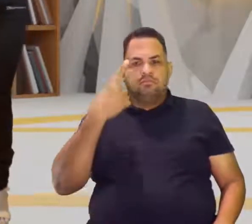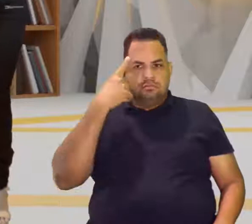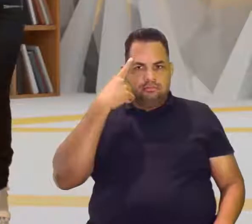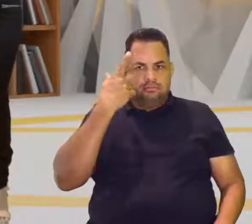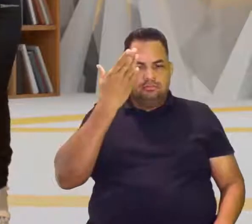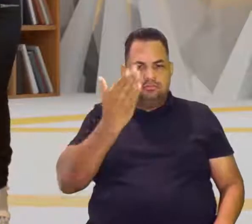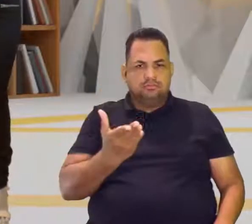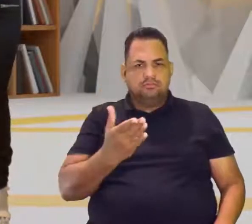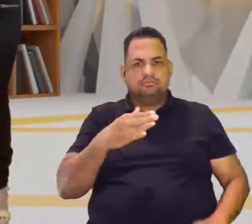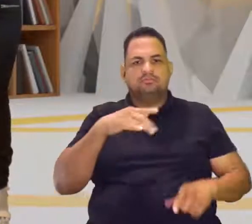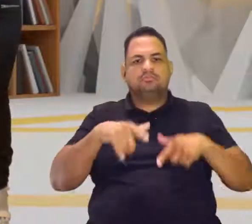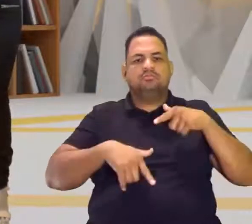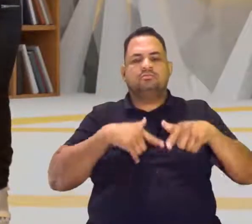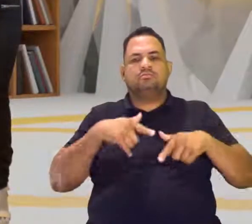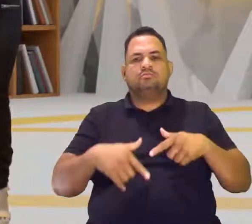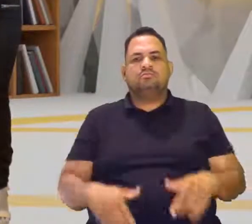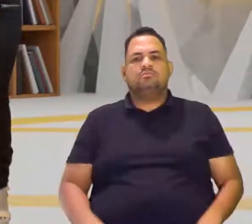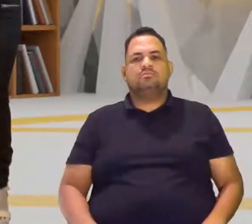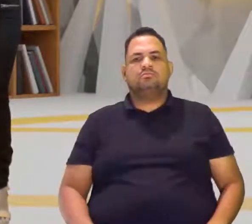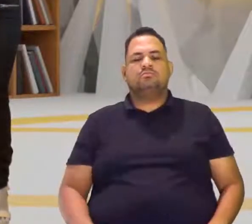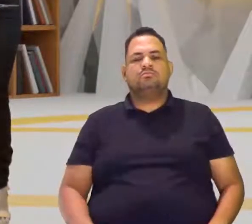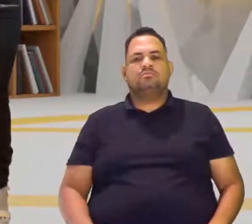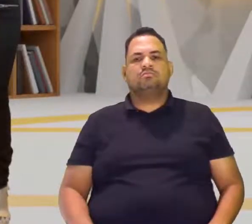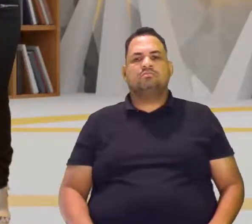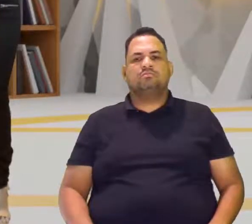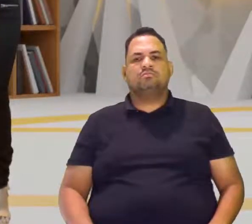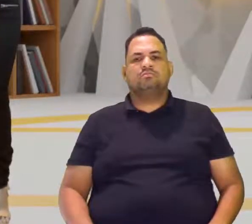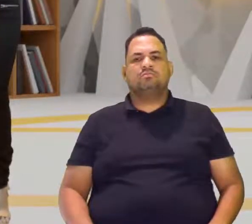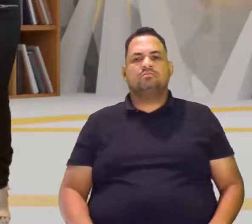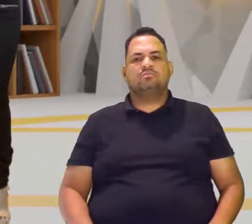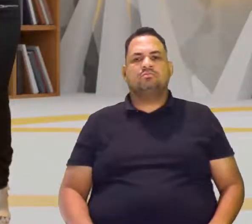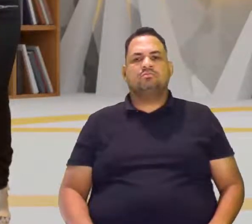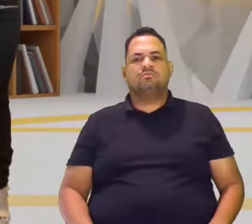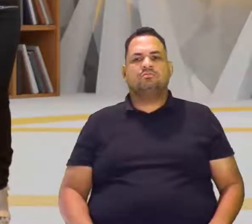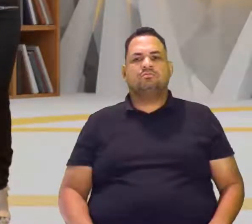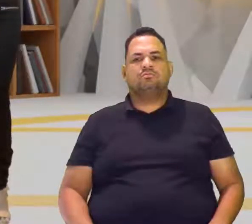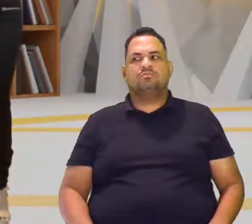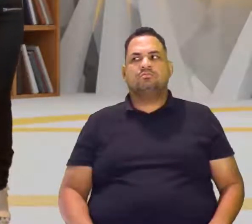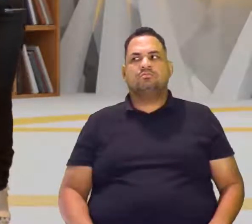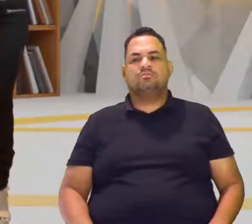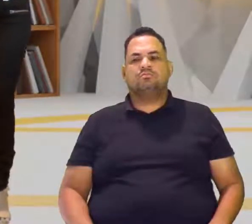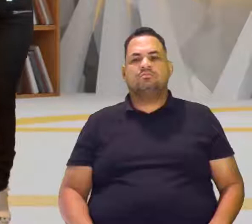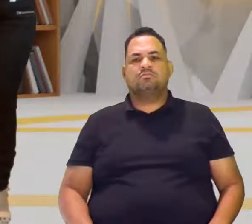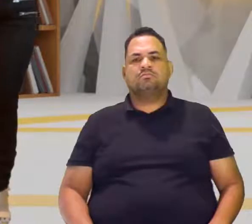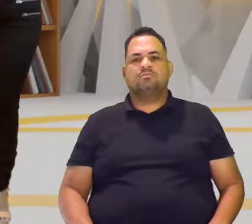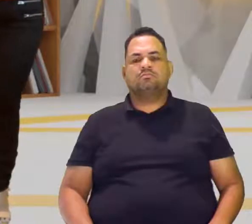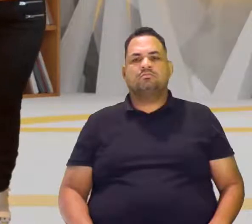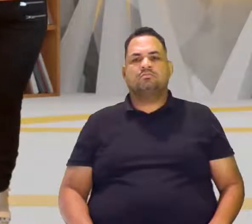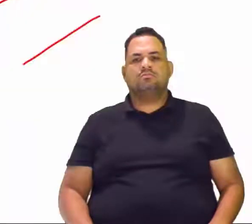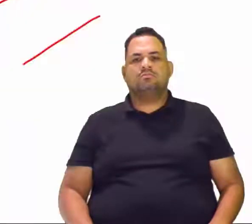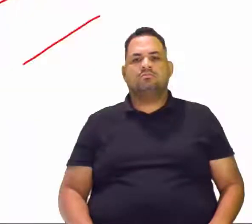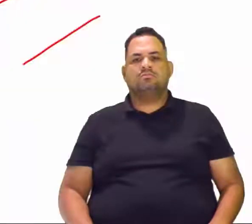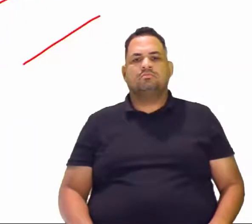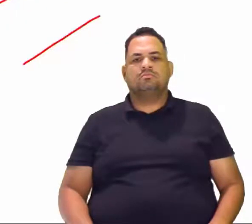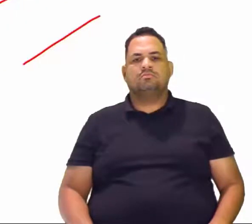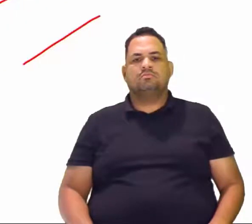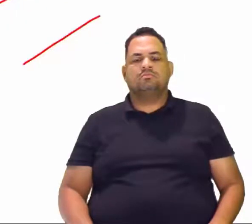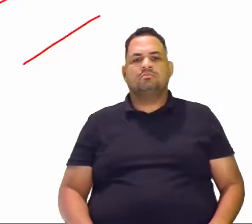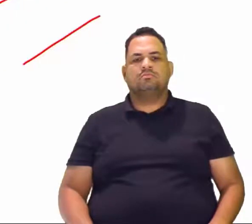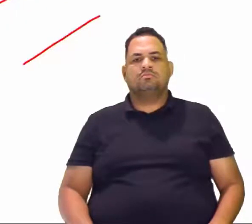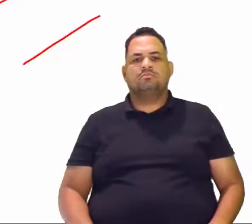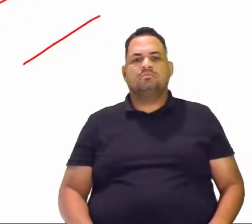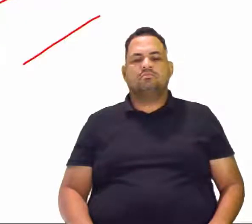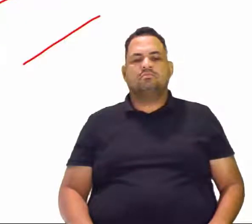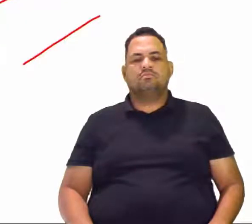reforçando né trabalhando mais um pouco sobre isso vamos ao quadro olha só é muito bem vamos ao quadro bom